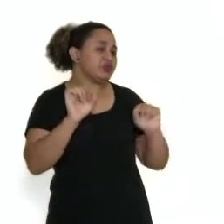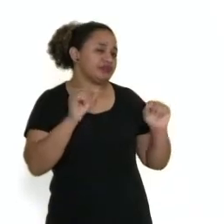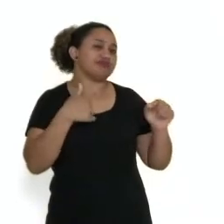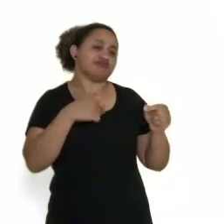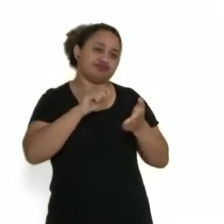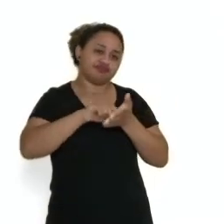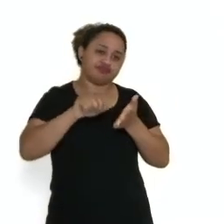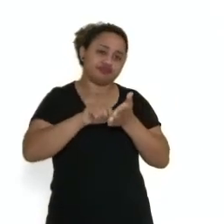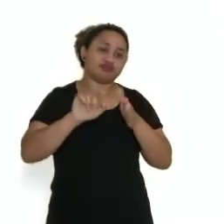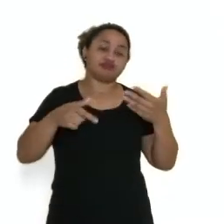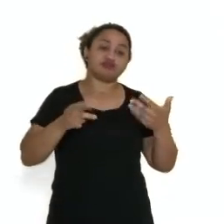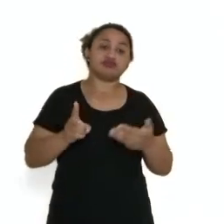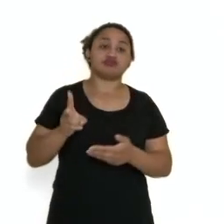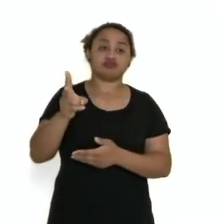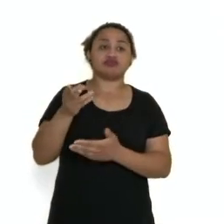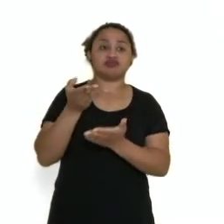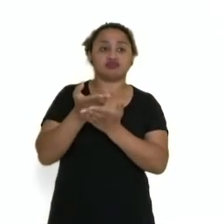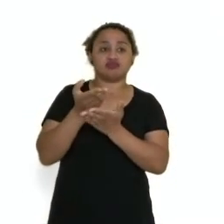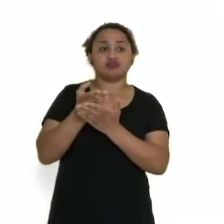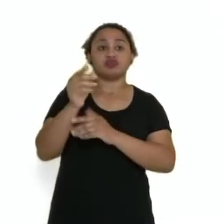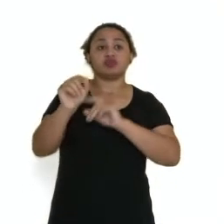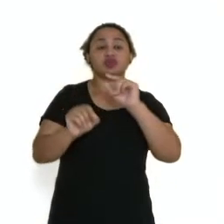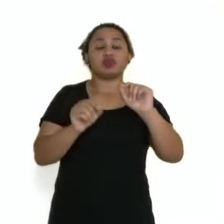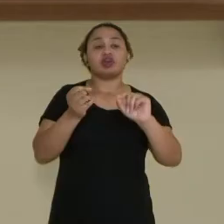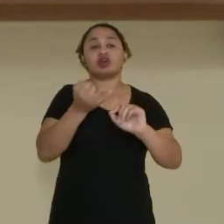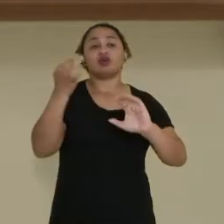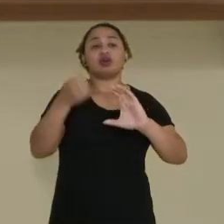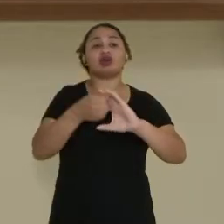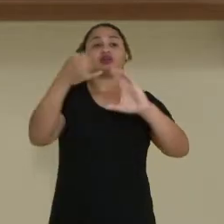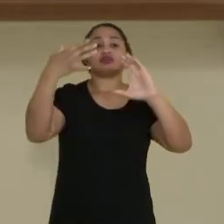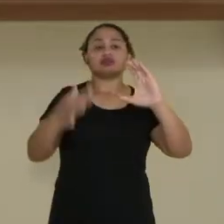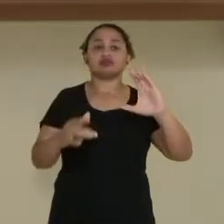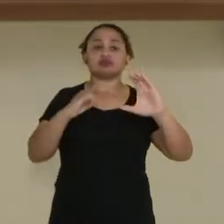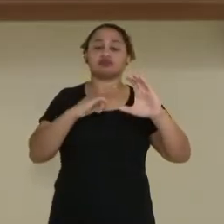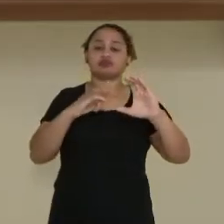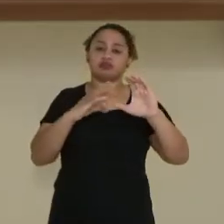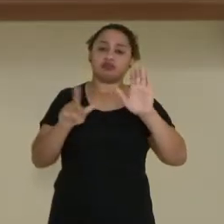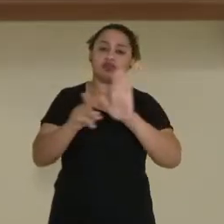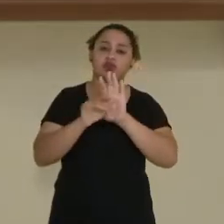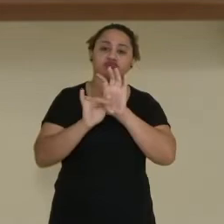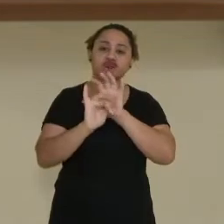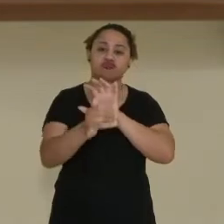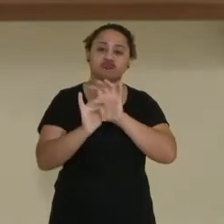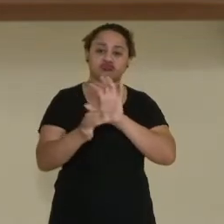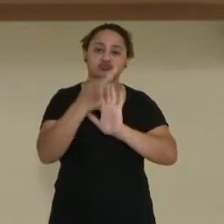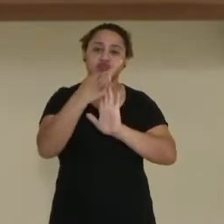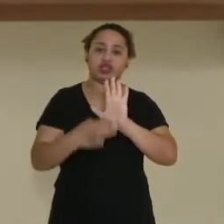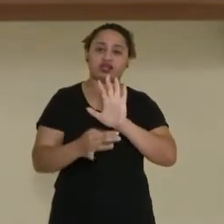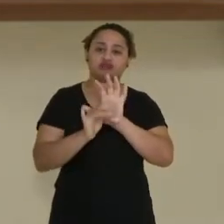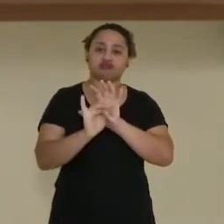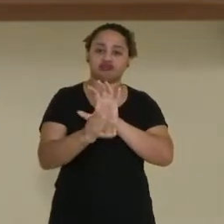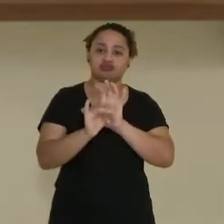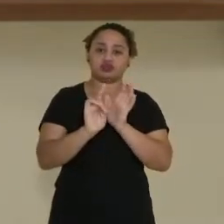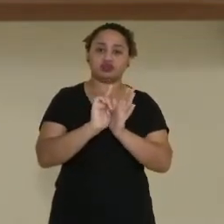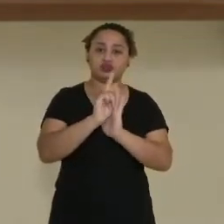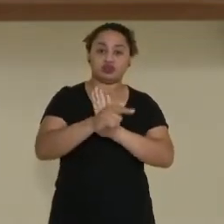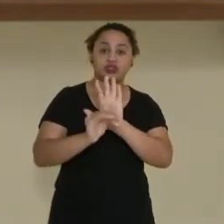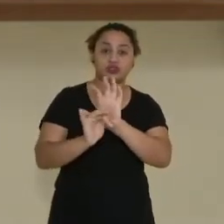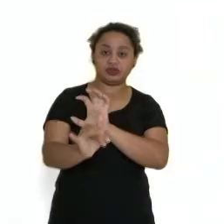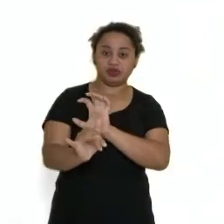isso, seguimos então com as características das fábulas. E vamos ver aqui atentamente quais